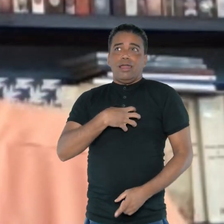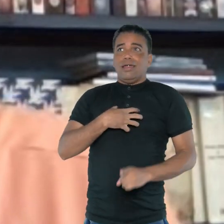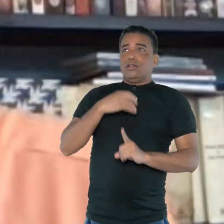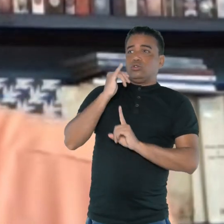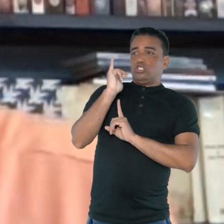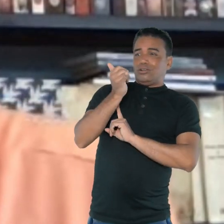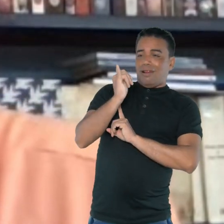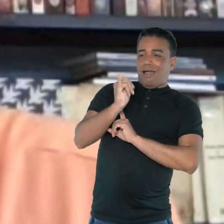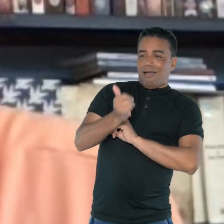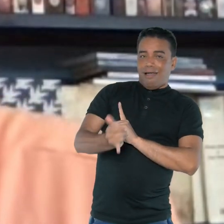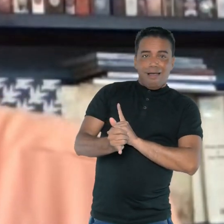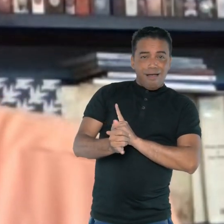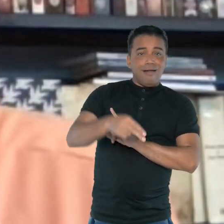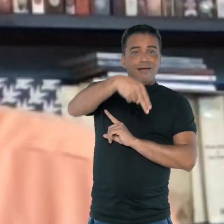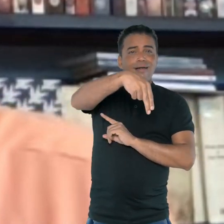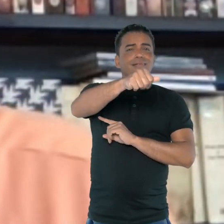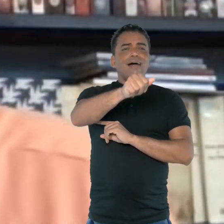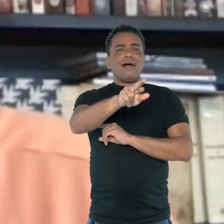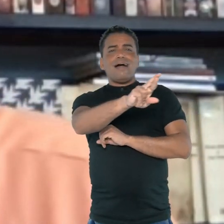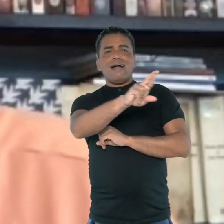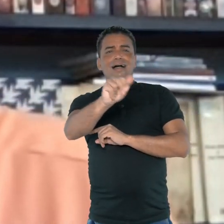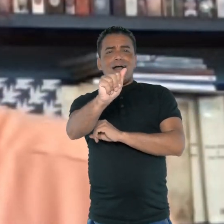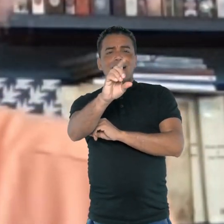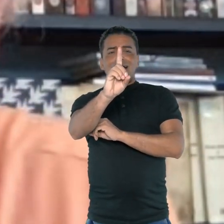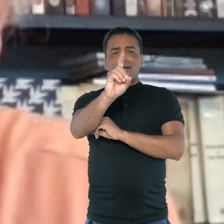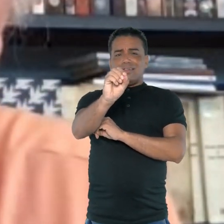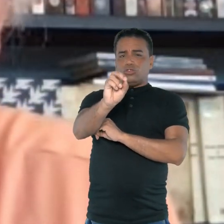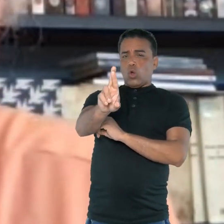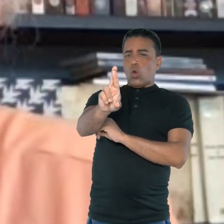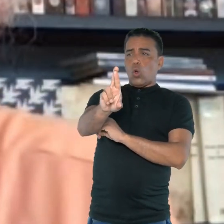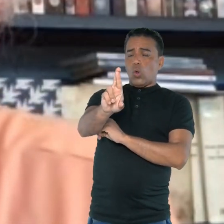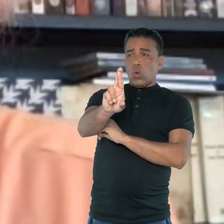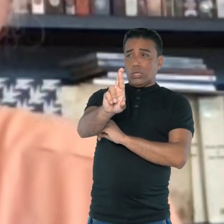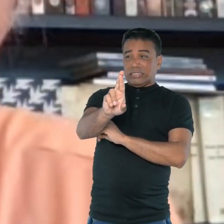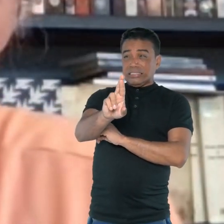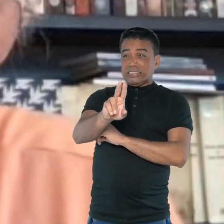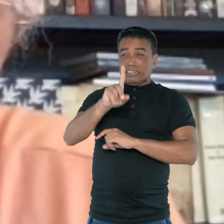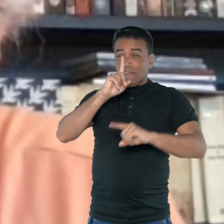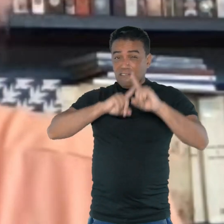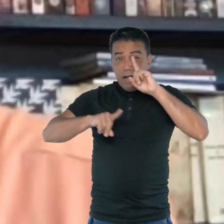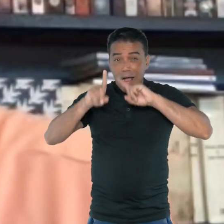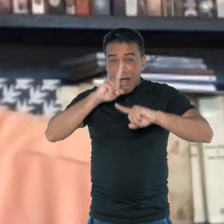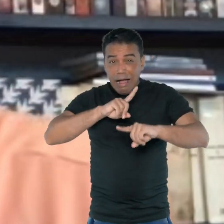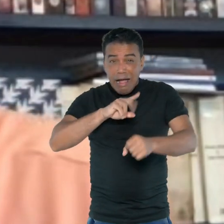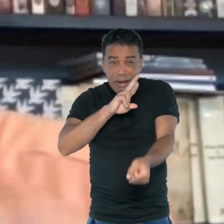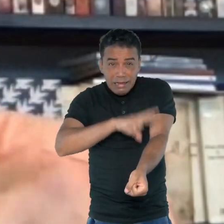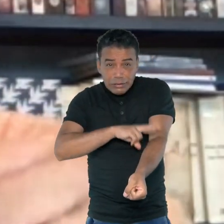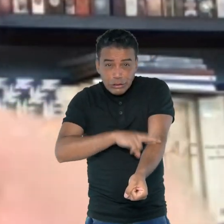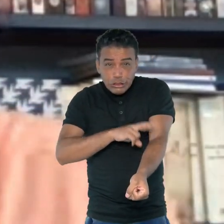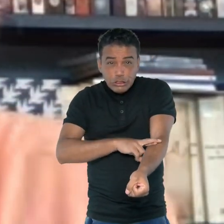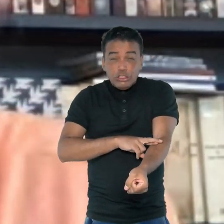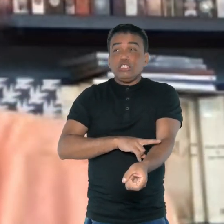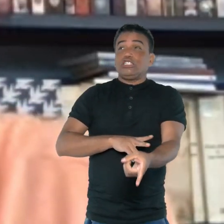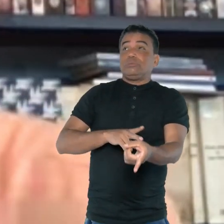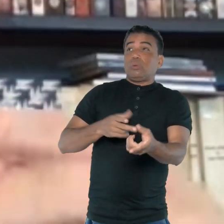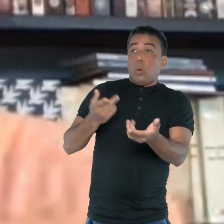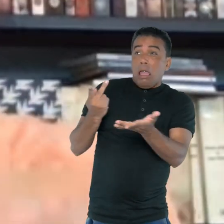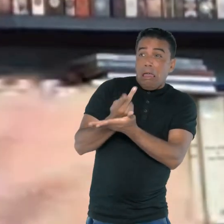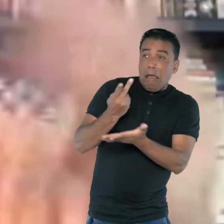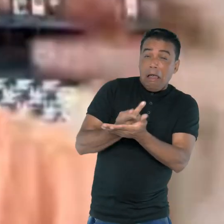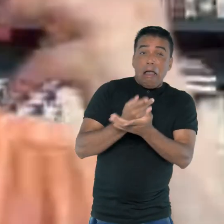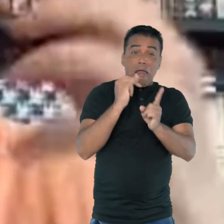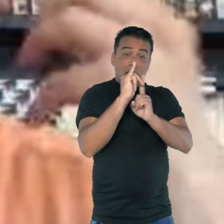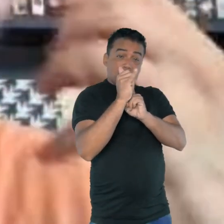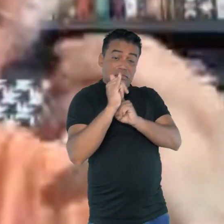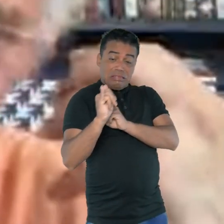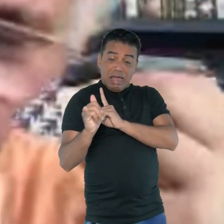seu narrador. Se a gente erra o ritmo, se a gente erra o narrador, não fica bom,